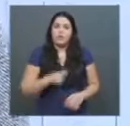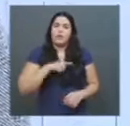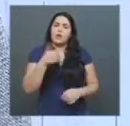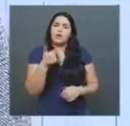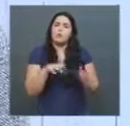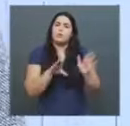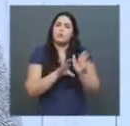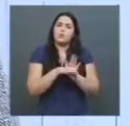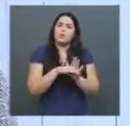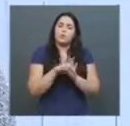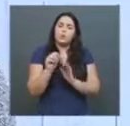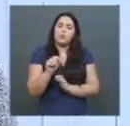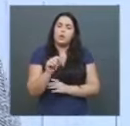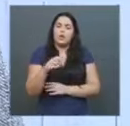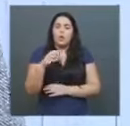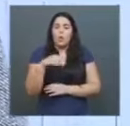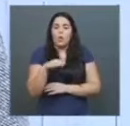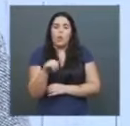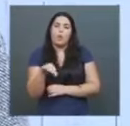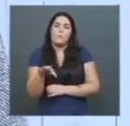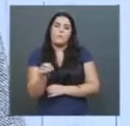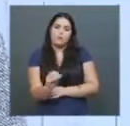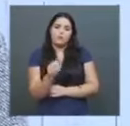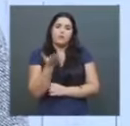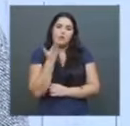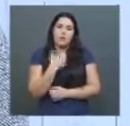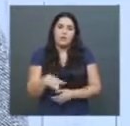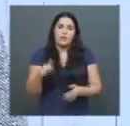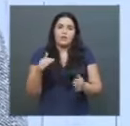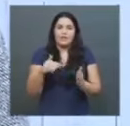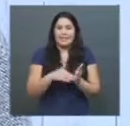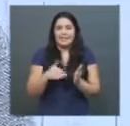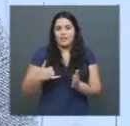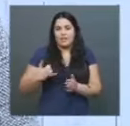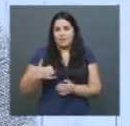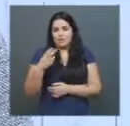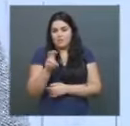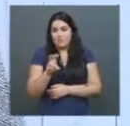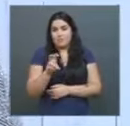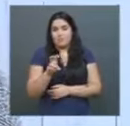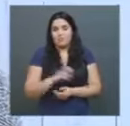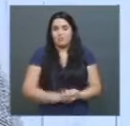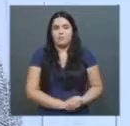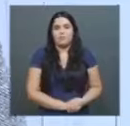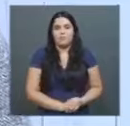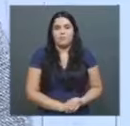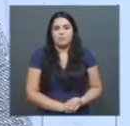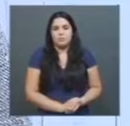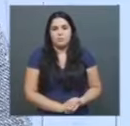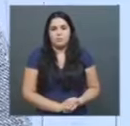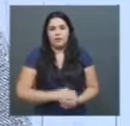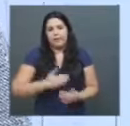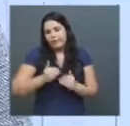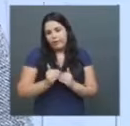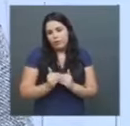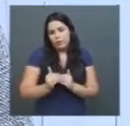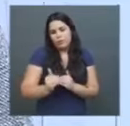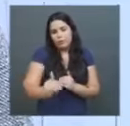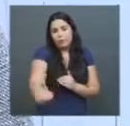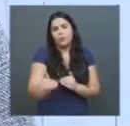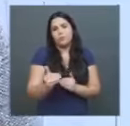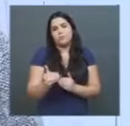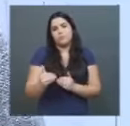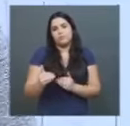que é o óbito de crianças, o óbito infantil até 5 anos de idade, onde eu estendo, né, a toda a infância um pouco, um período mais